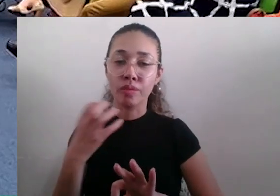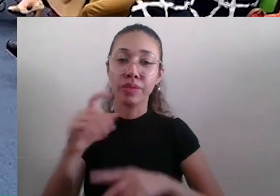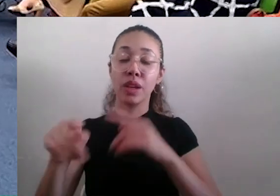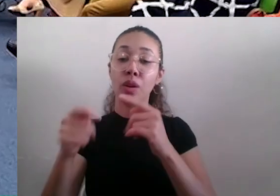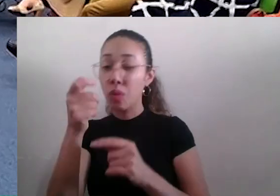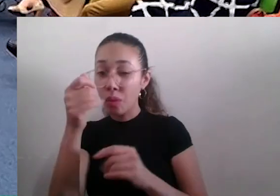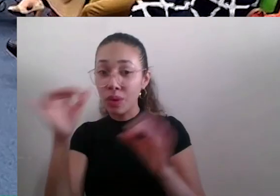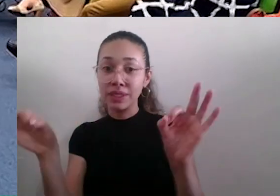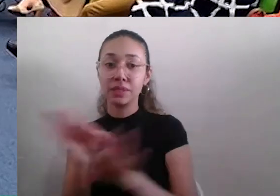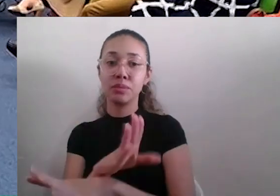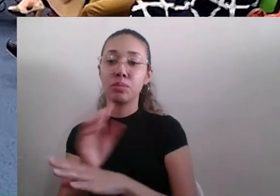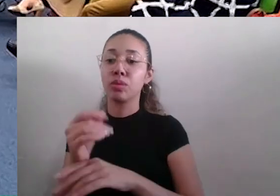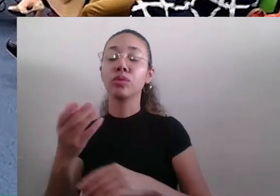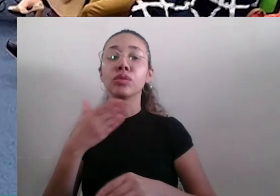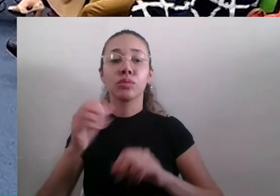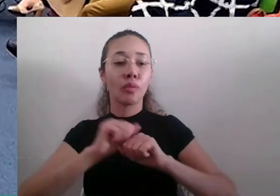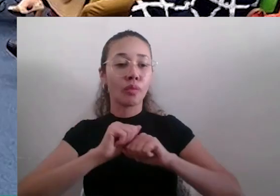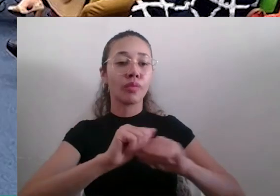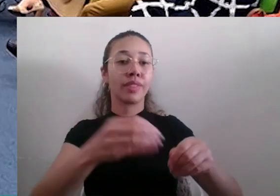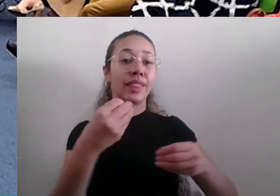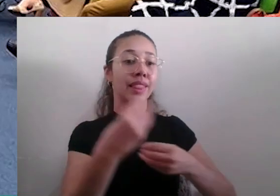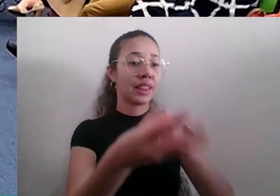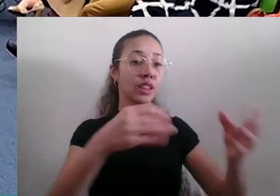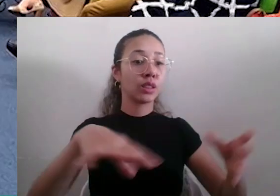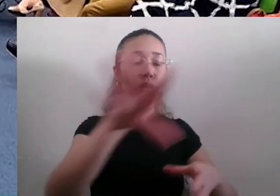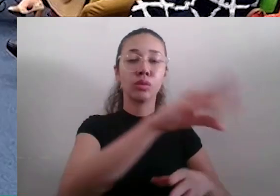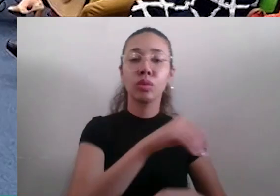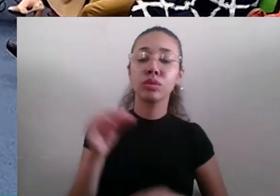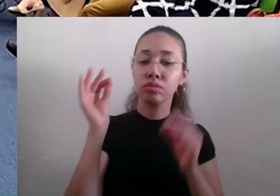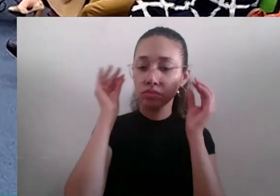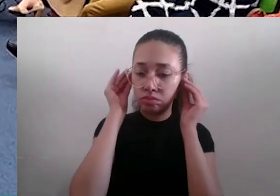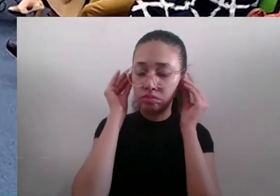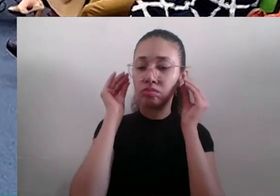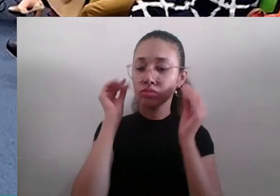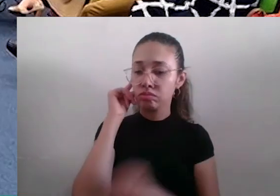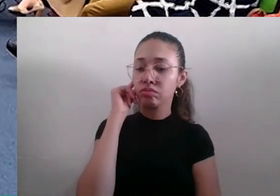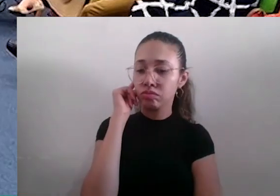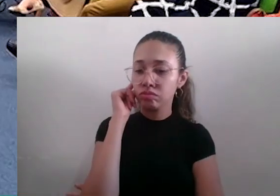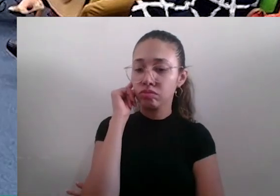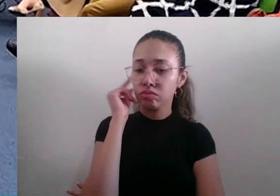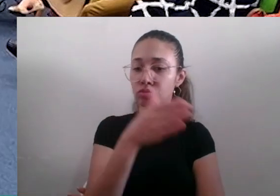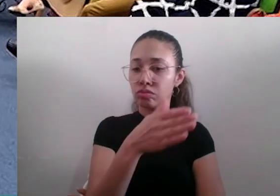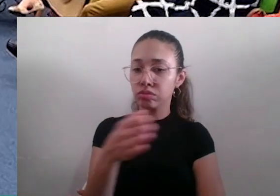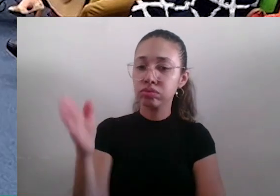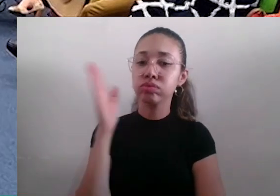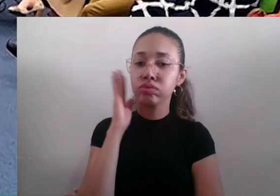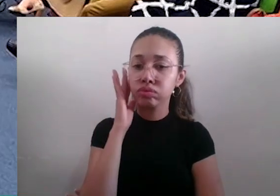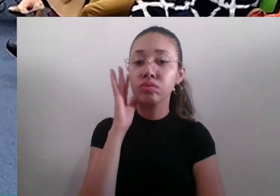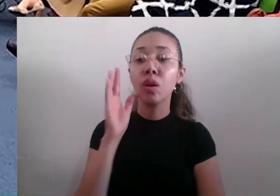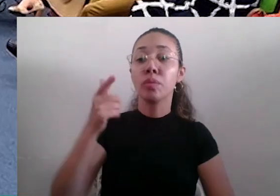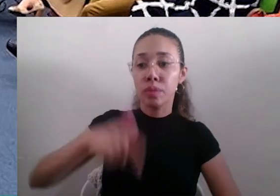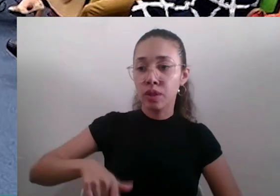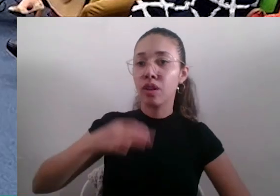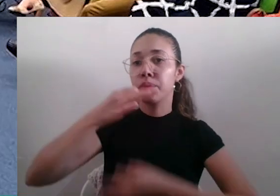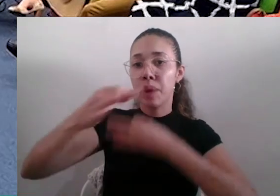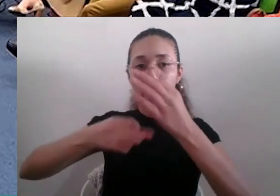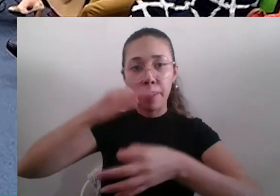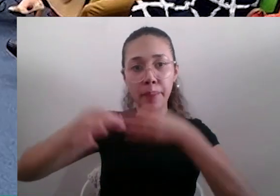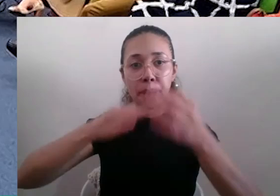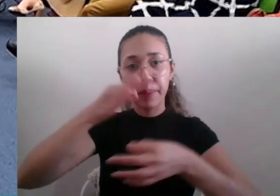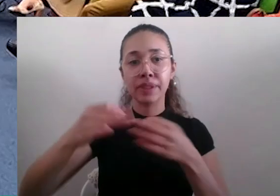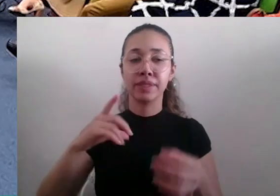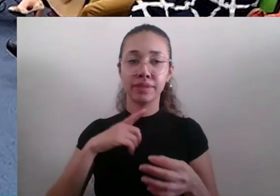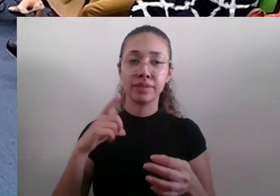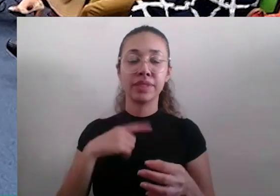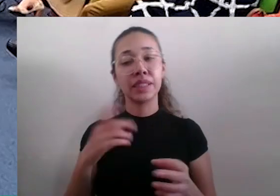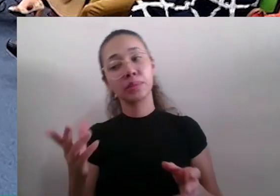equipe inteira para todo mundo da novelo e todo mundo ouve e aí dá mais sugestão entendeu ainda antes de ao ar aí a pessoa diz